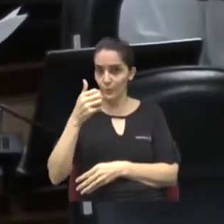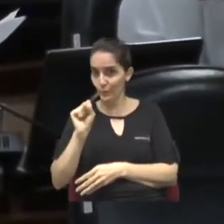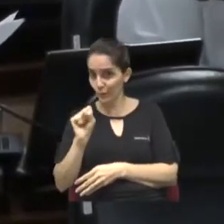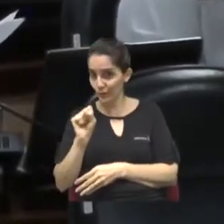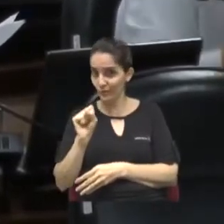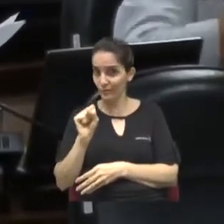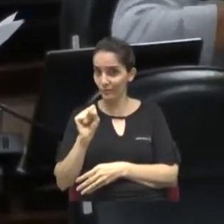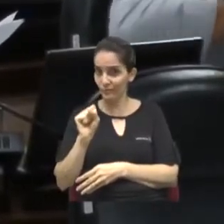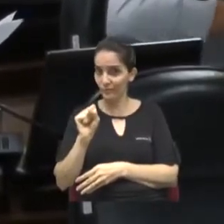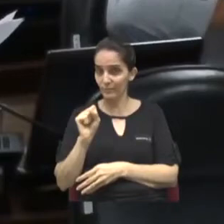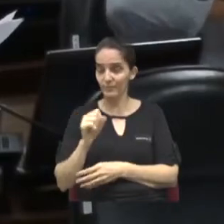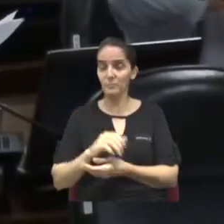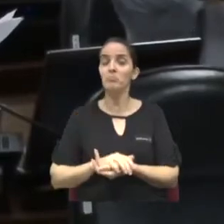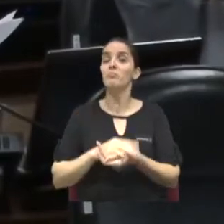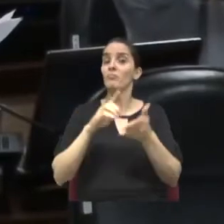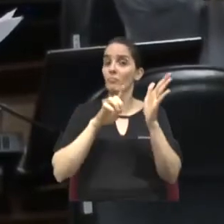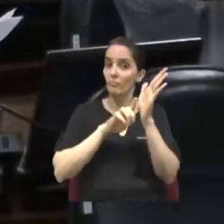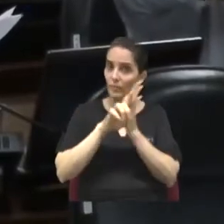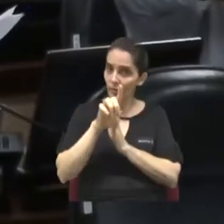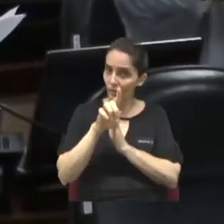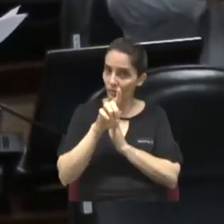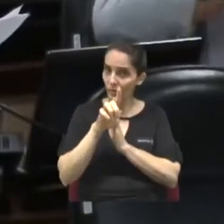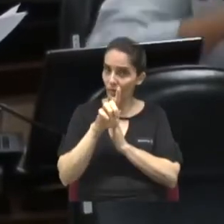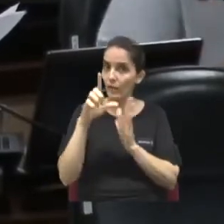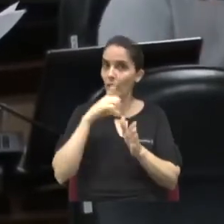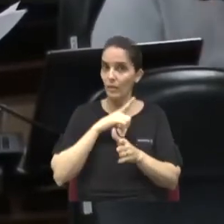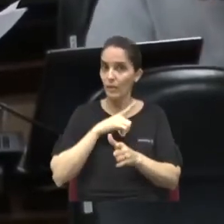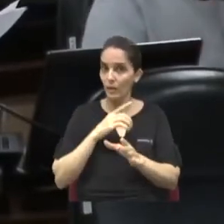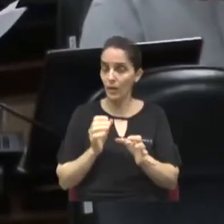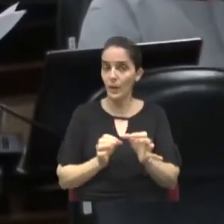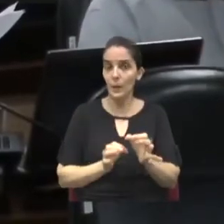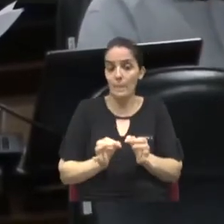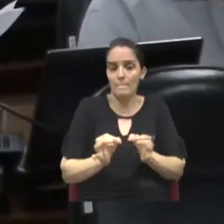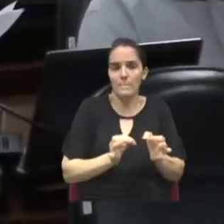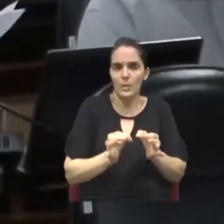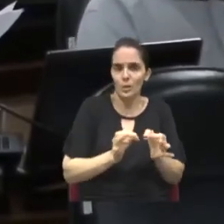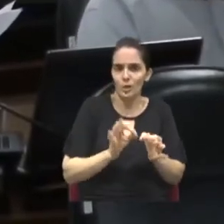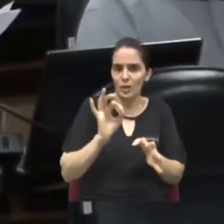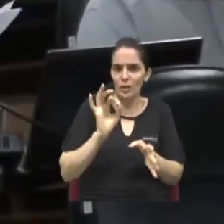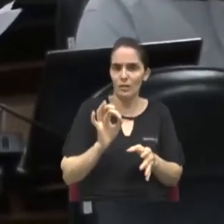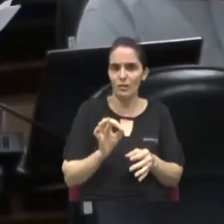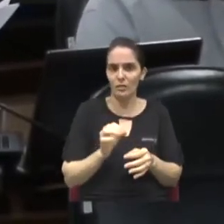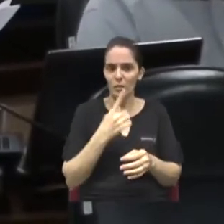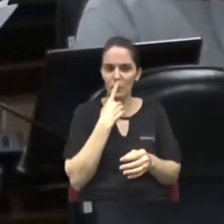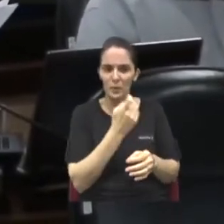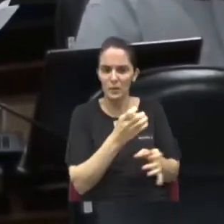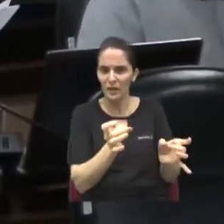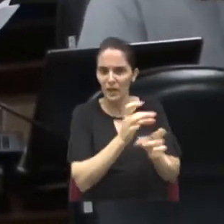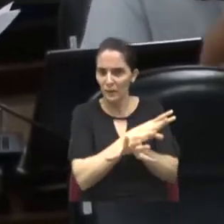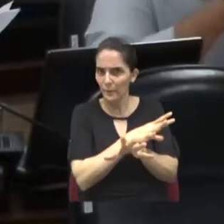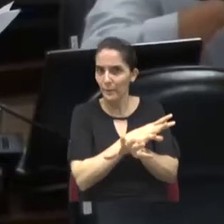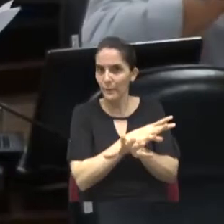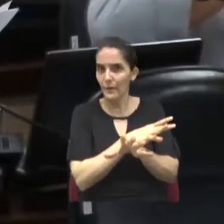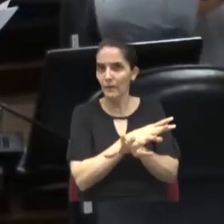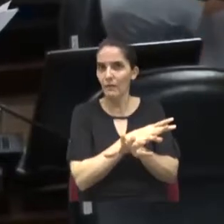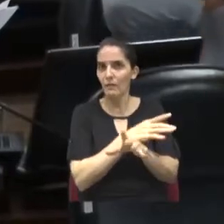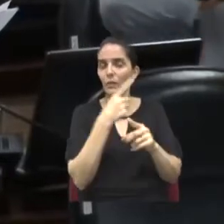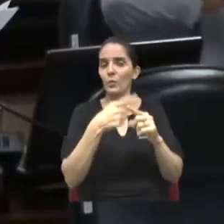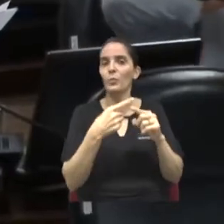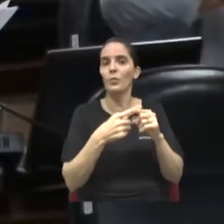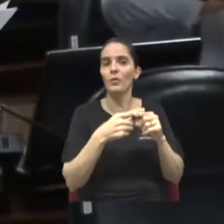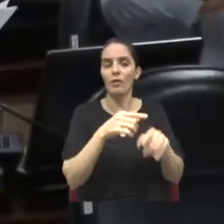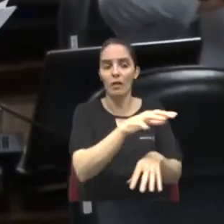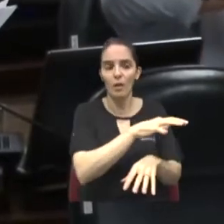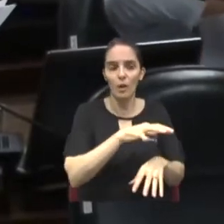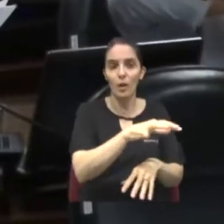2018. Eu perguntei, existe algum projeto para solucionar o mau cheiro ocasionado pela estação